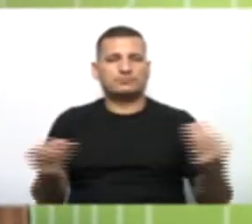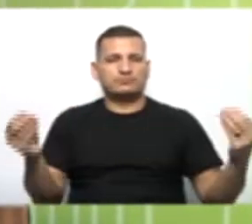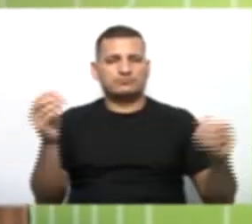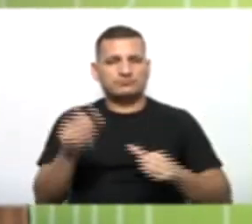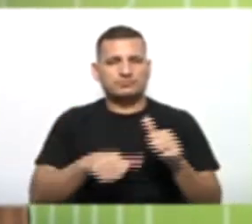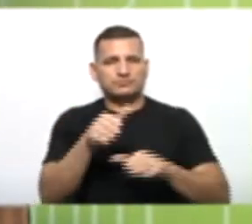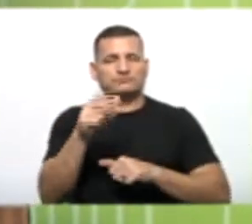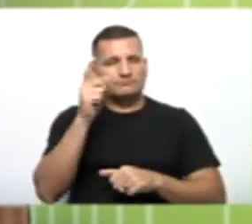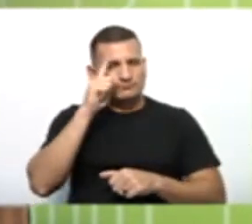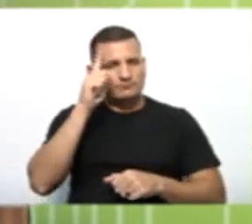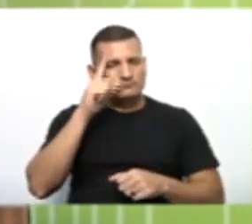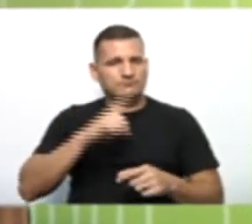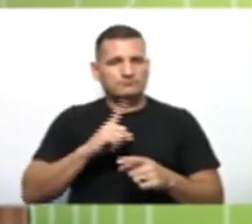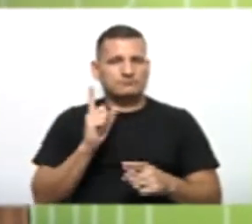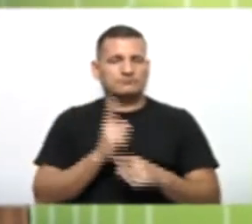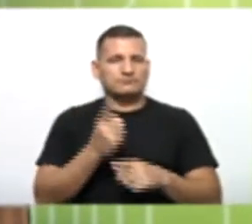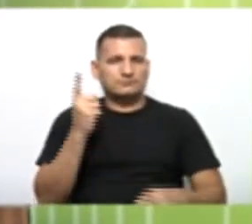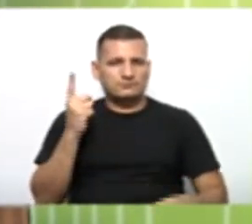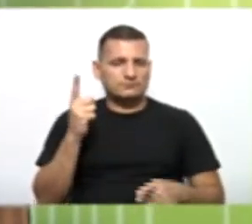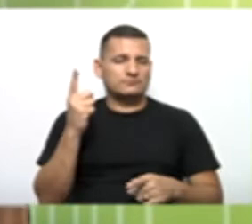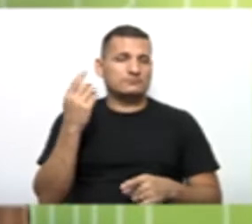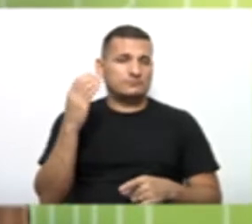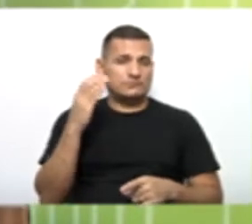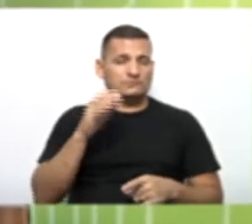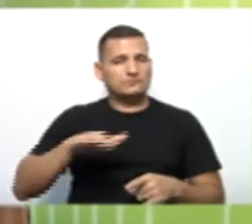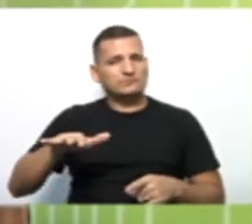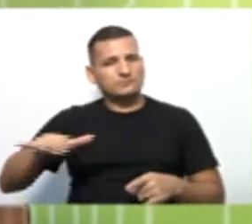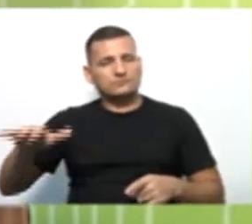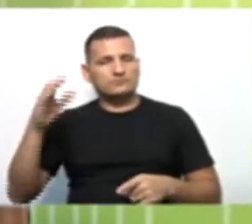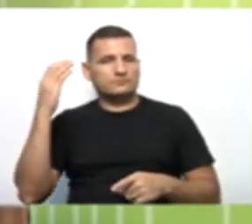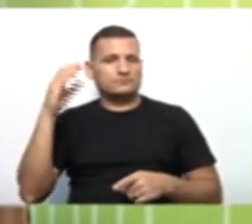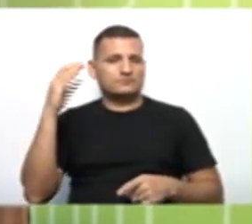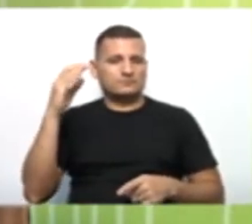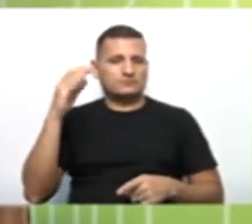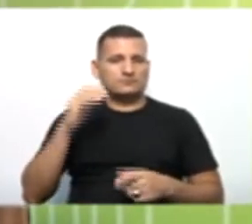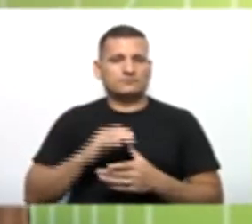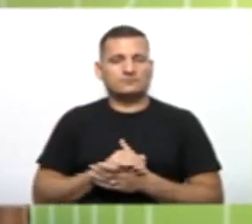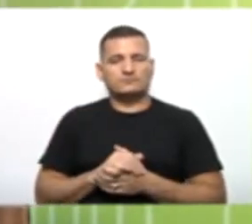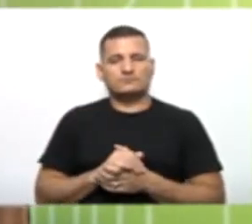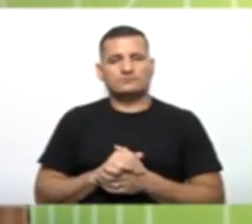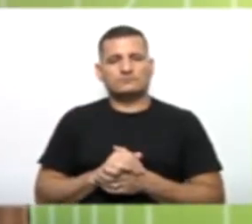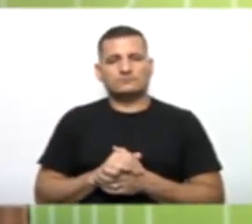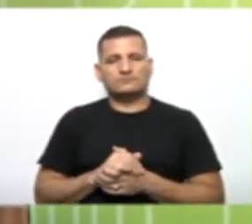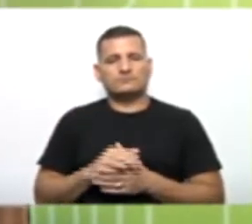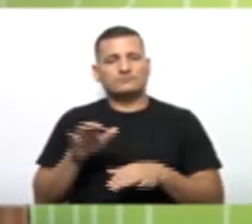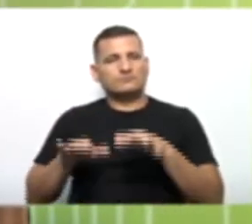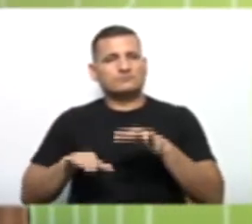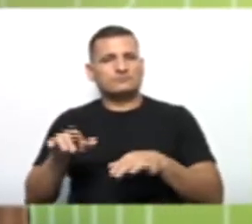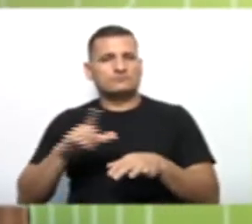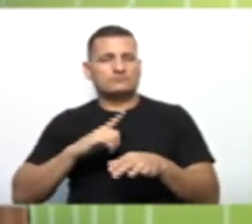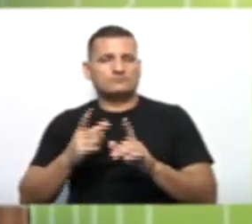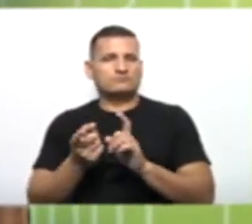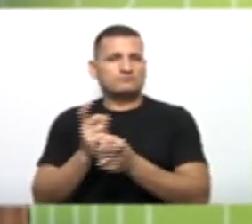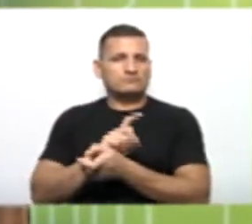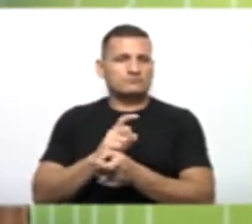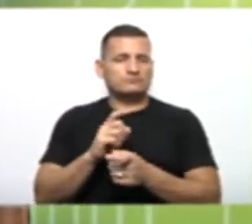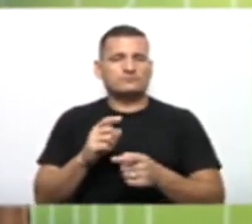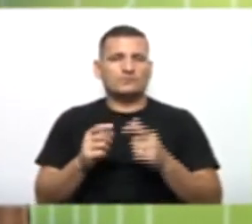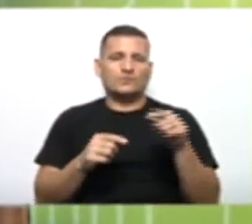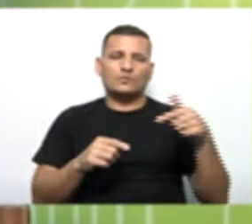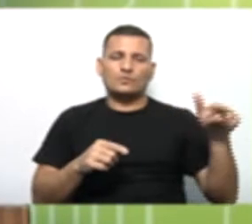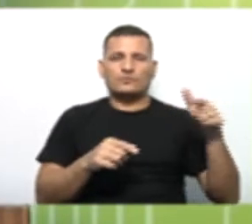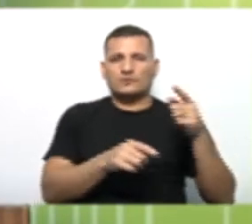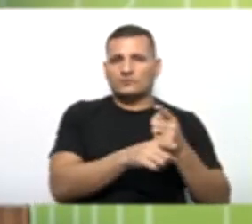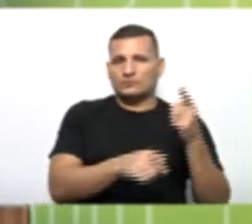descobertas científicas sobre determinado ramo da ciência e que contrariam questionam uma